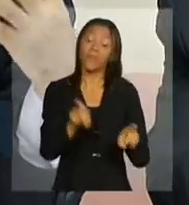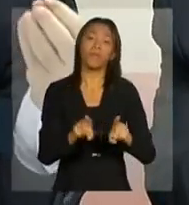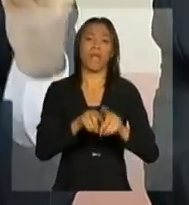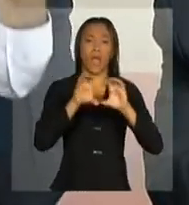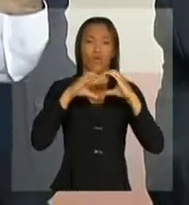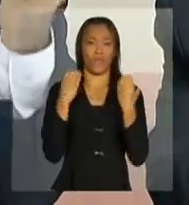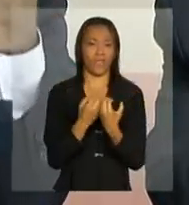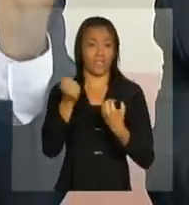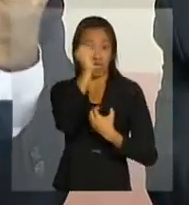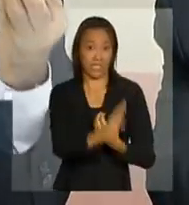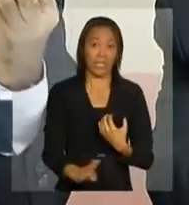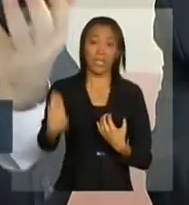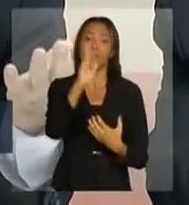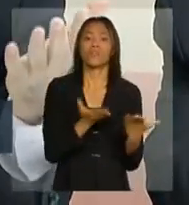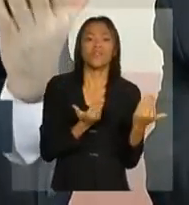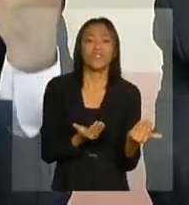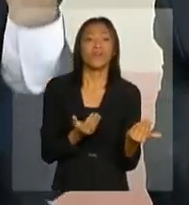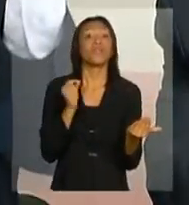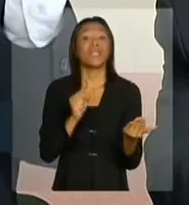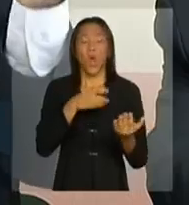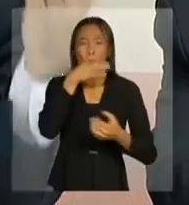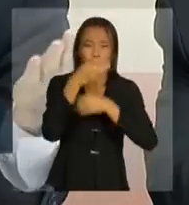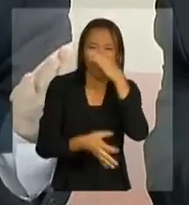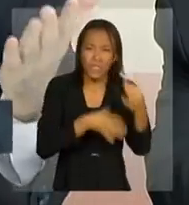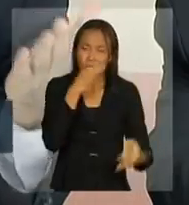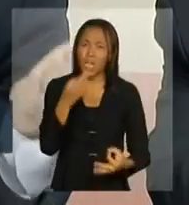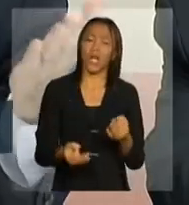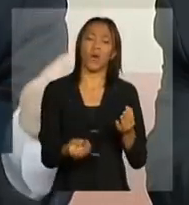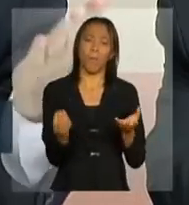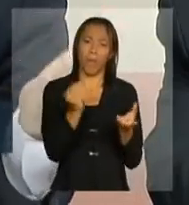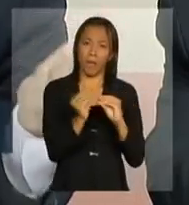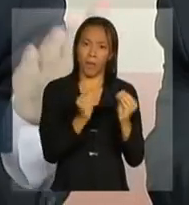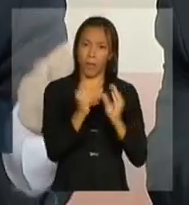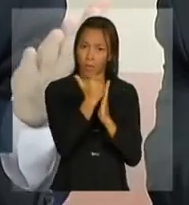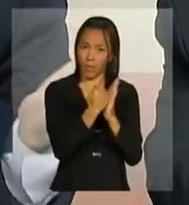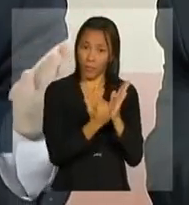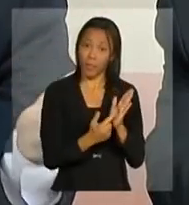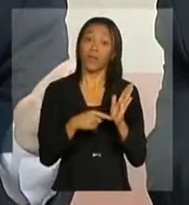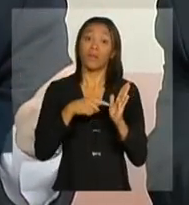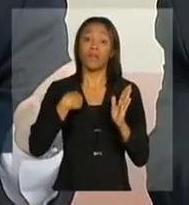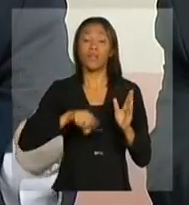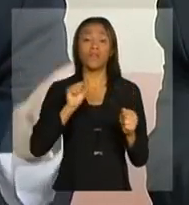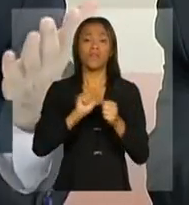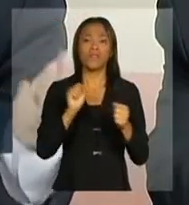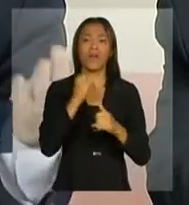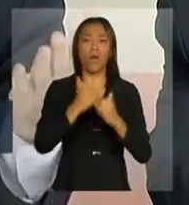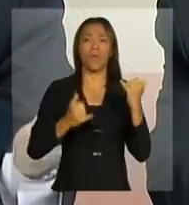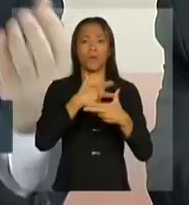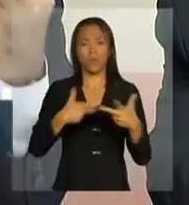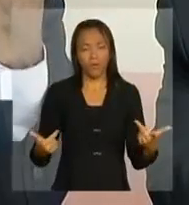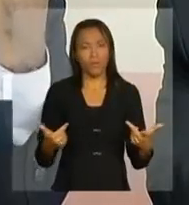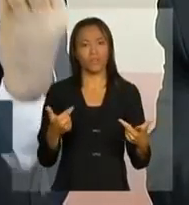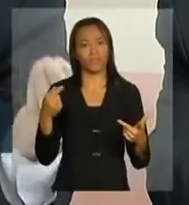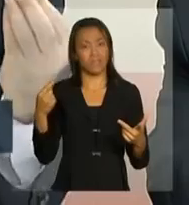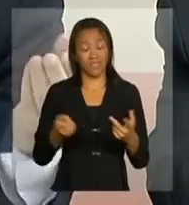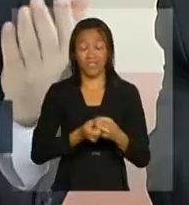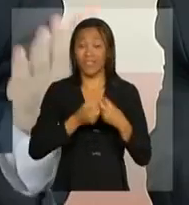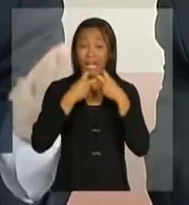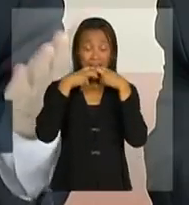de juventude que nos trouxe esse clamor, que nos demonstrou a importância de fazermos alguma coisa por esta questão